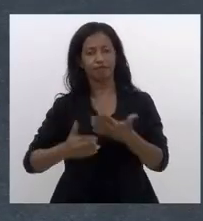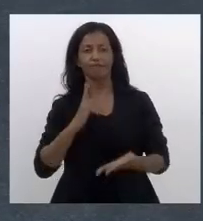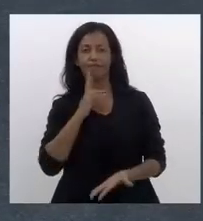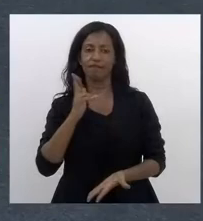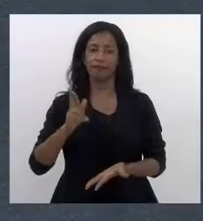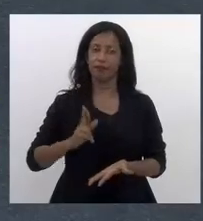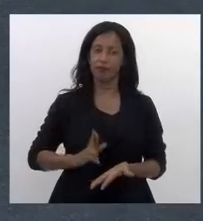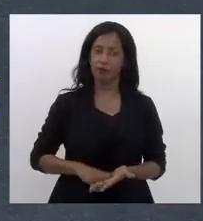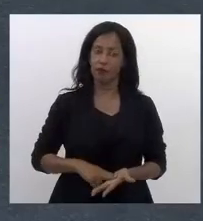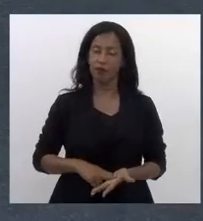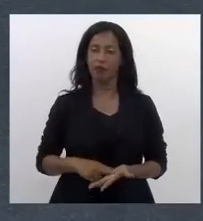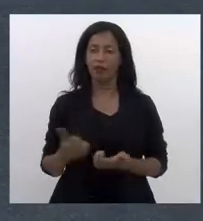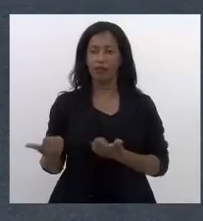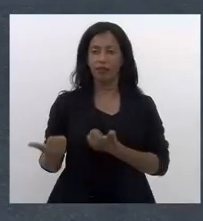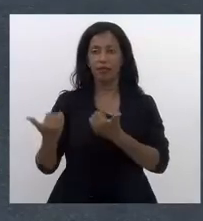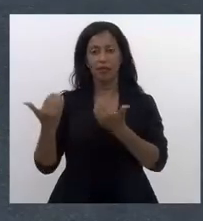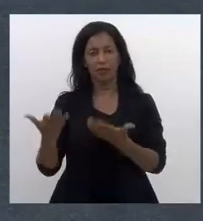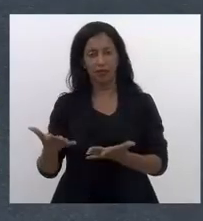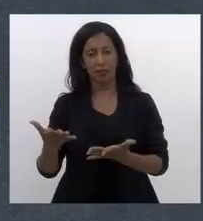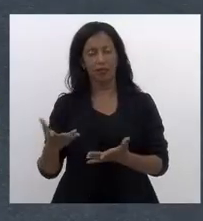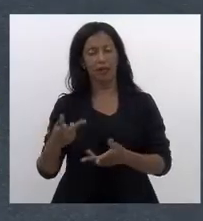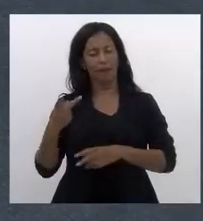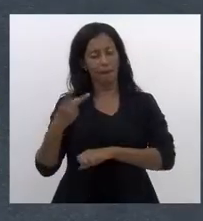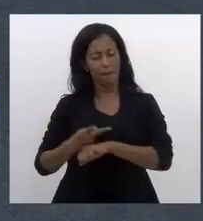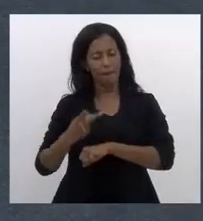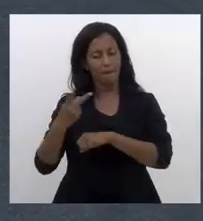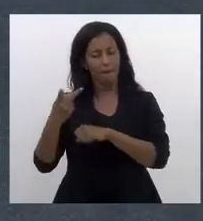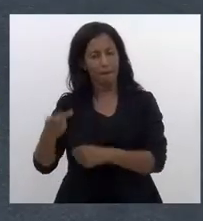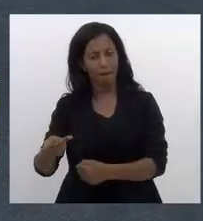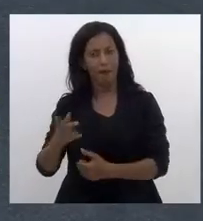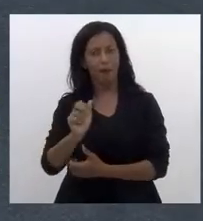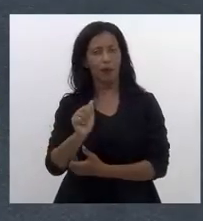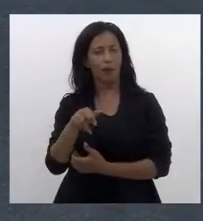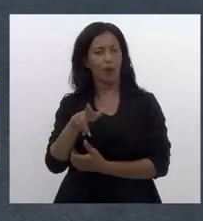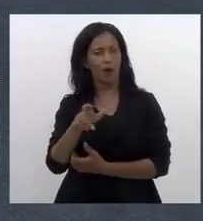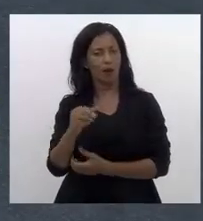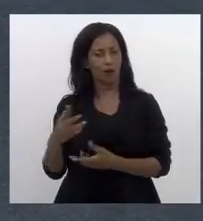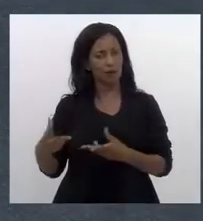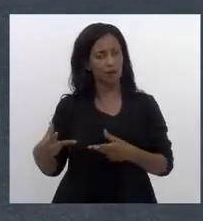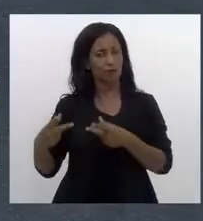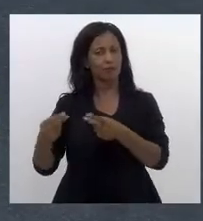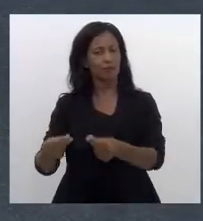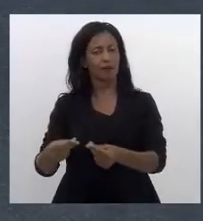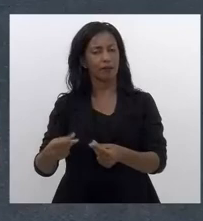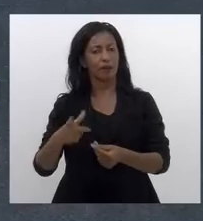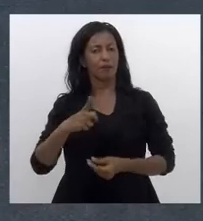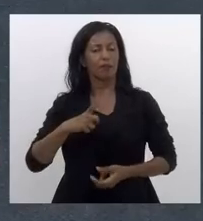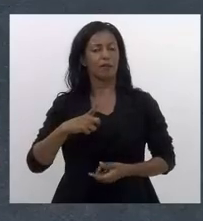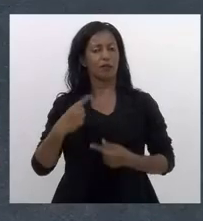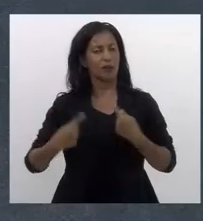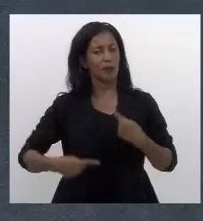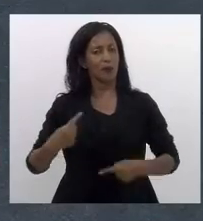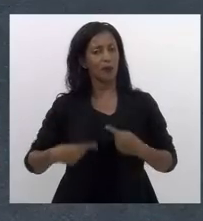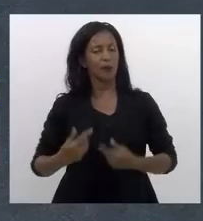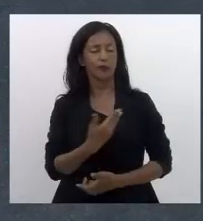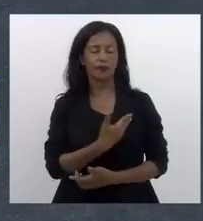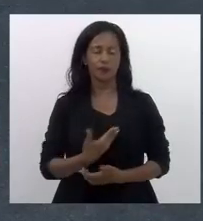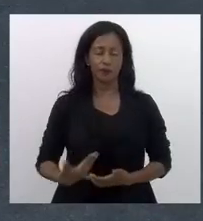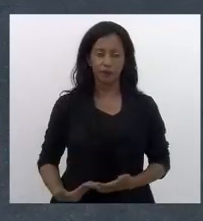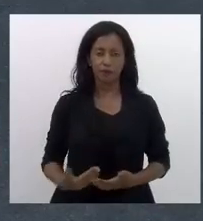reconhecer, entregar honrarias a pessoas como Ana Maria Leone, mas que haja efetividade de políticas